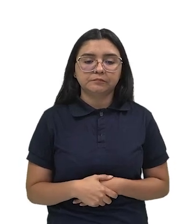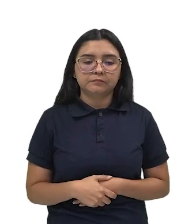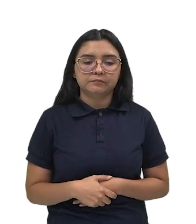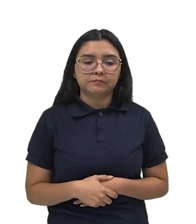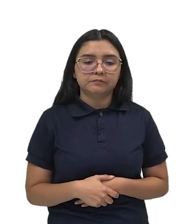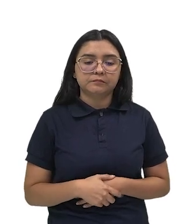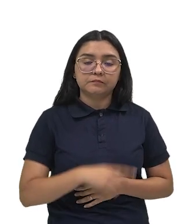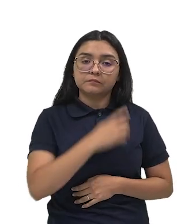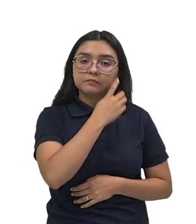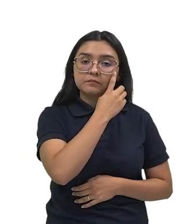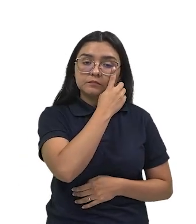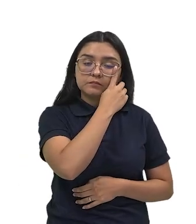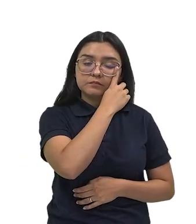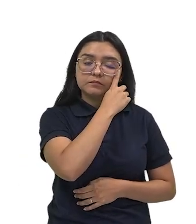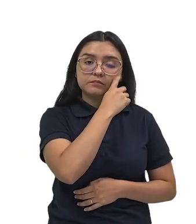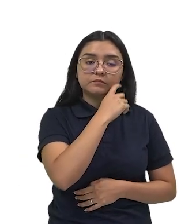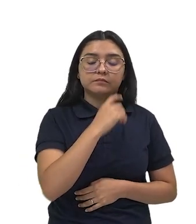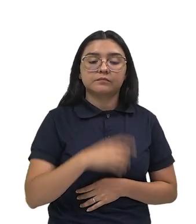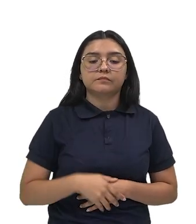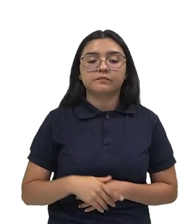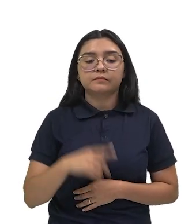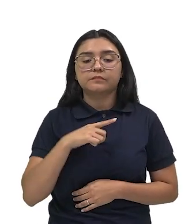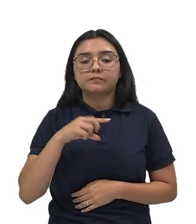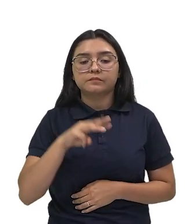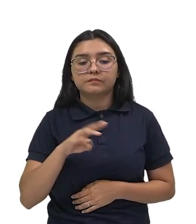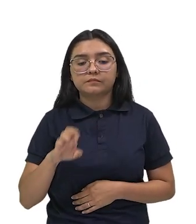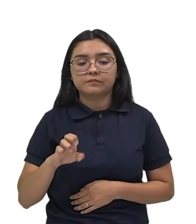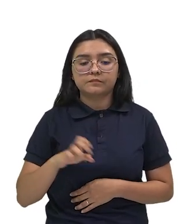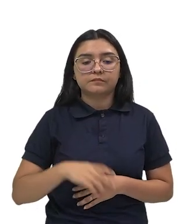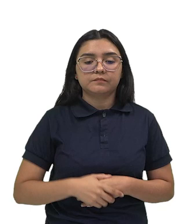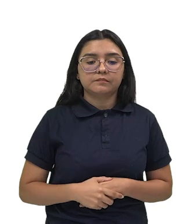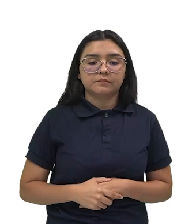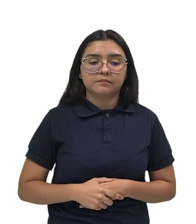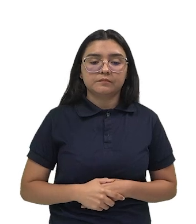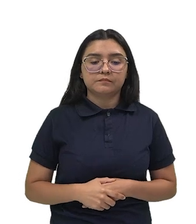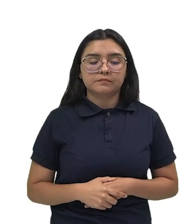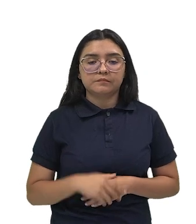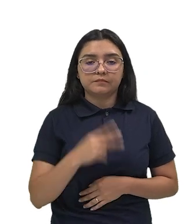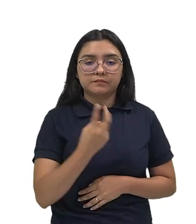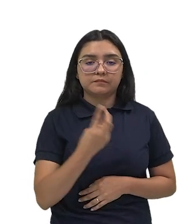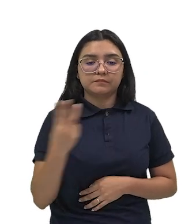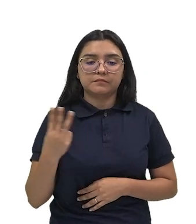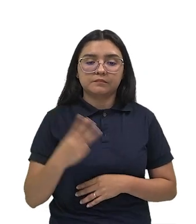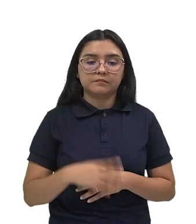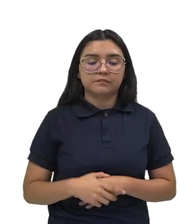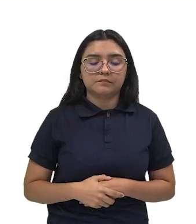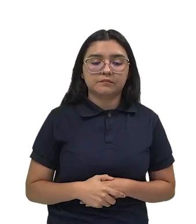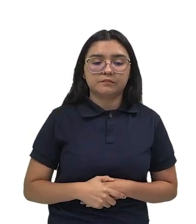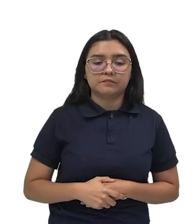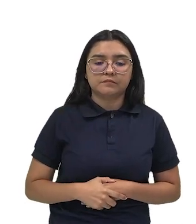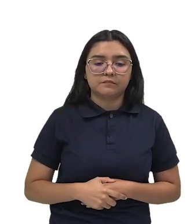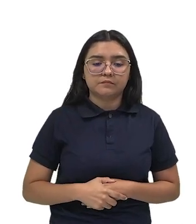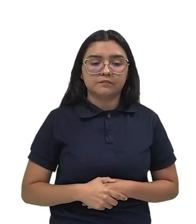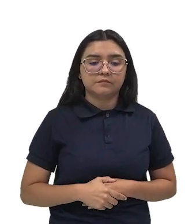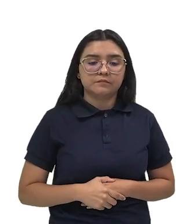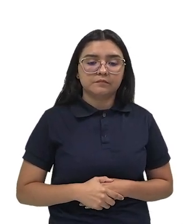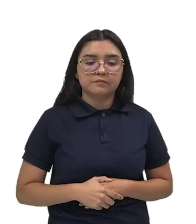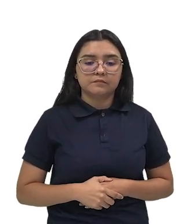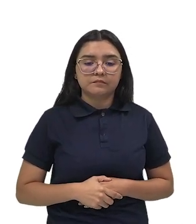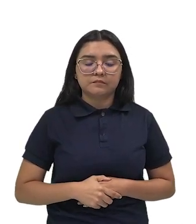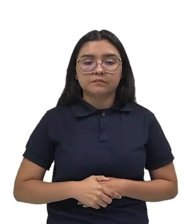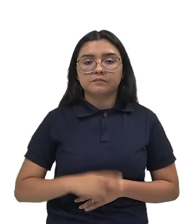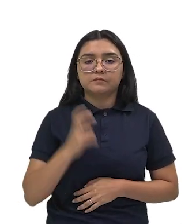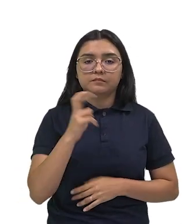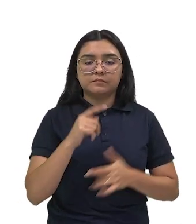no caso? Olha, nós vamos ter a mediana aí, né? Olha, 2 e 3 vai me dar o quê? 5.